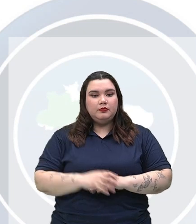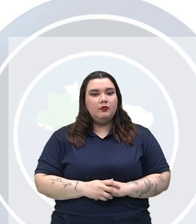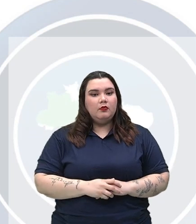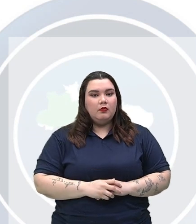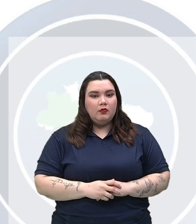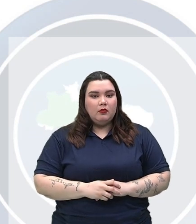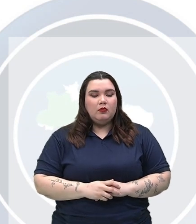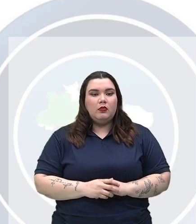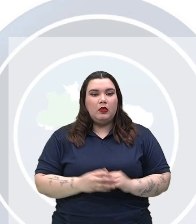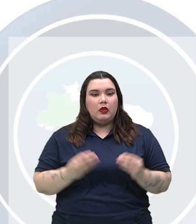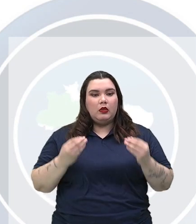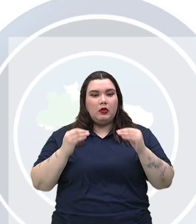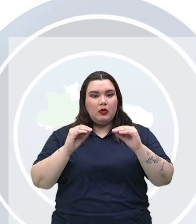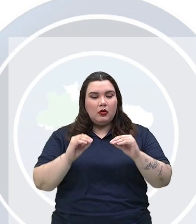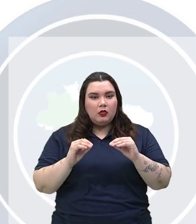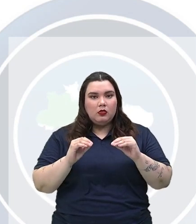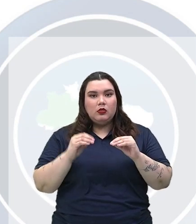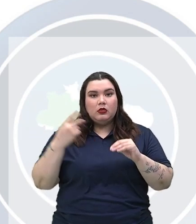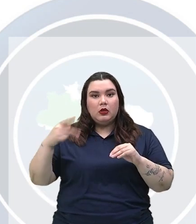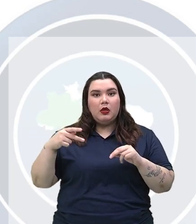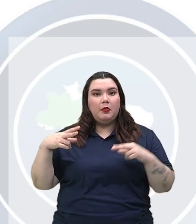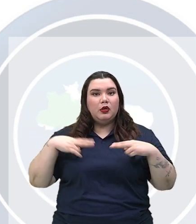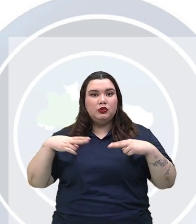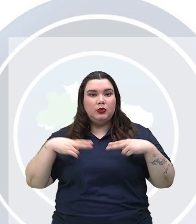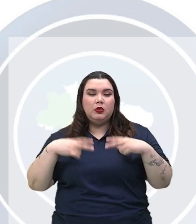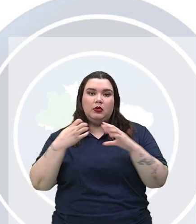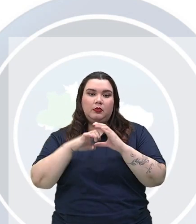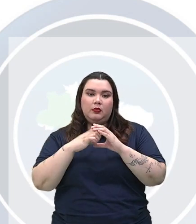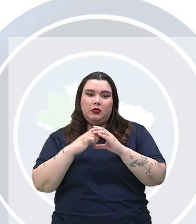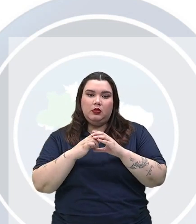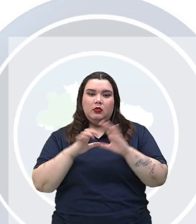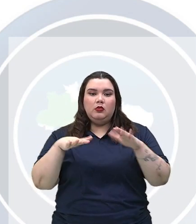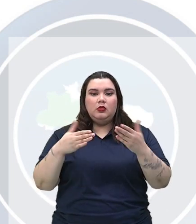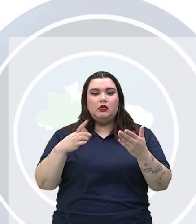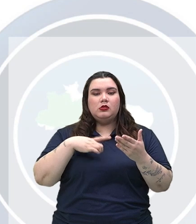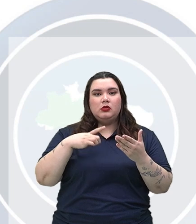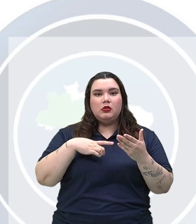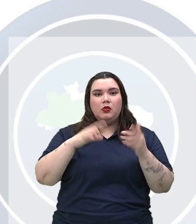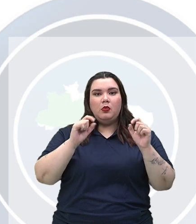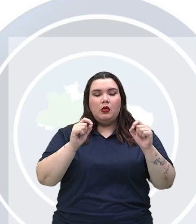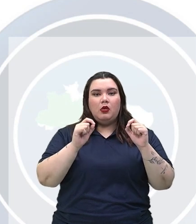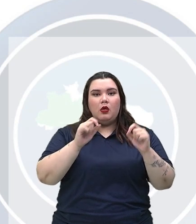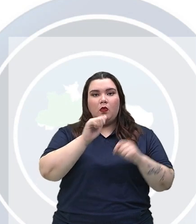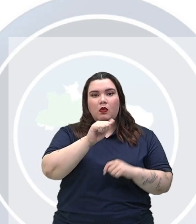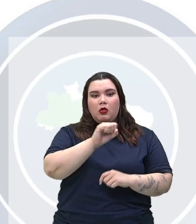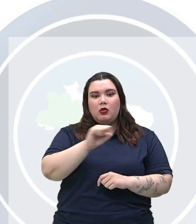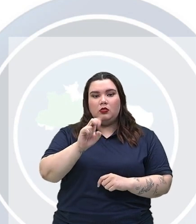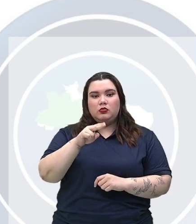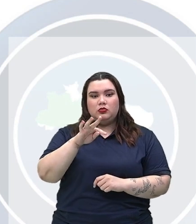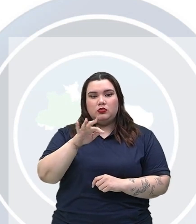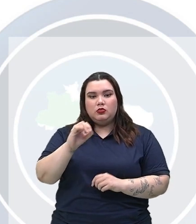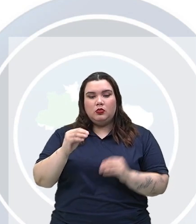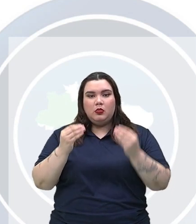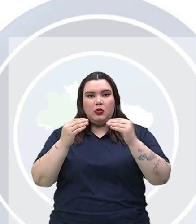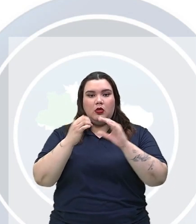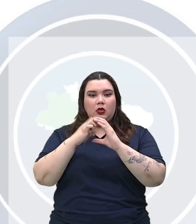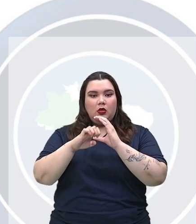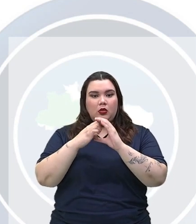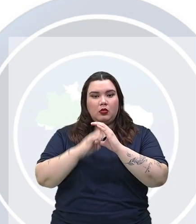suporte.email@educacam.am.gov.br, de um e-mail pessoal seu, tá bom? E aí vai ter um assunto, lá no assunto você vai colocar